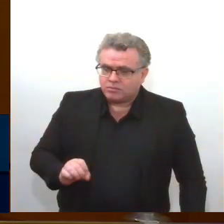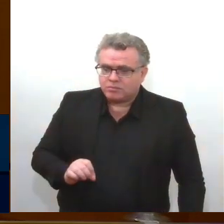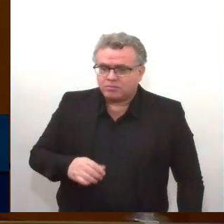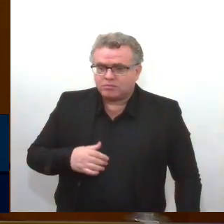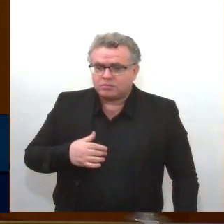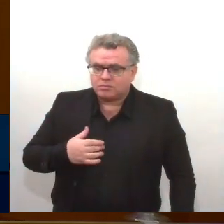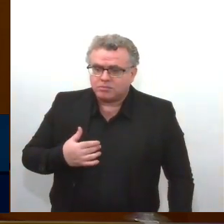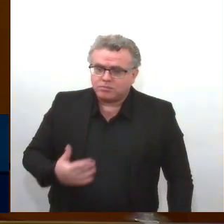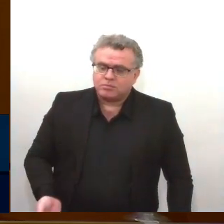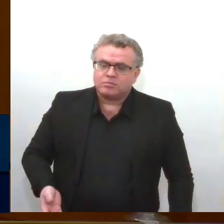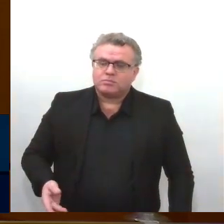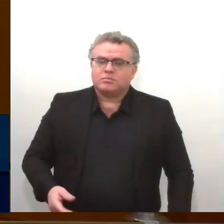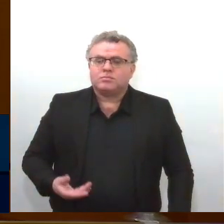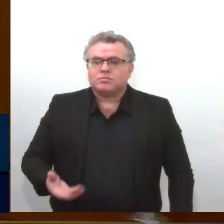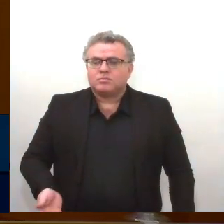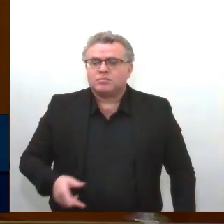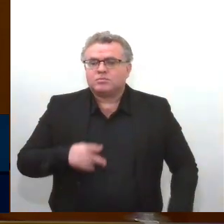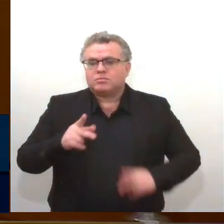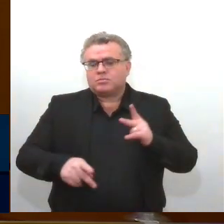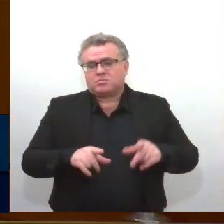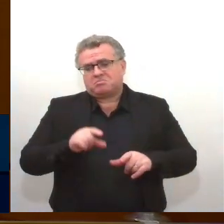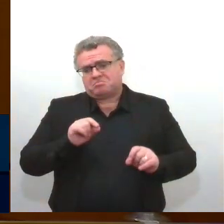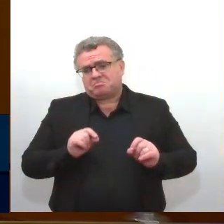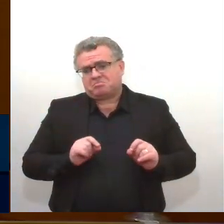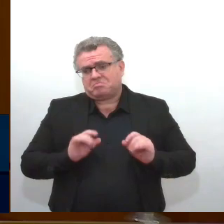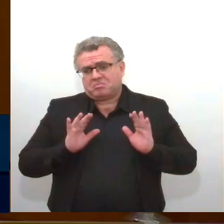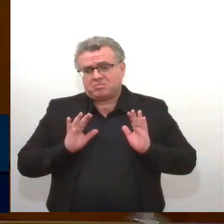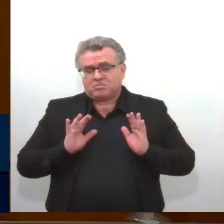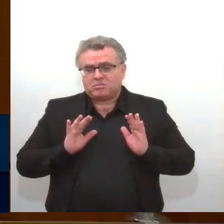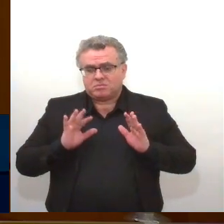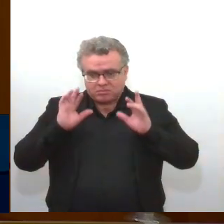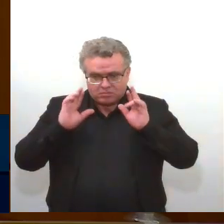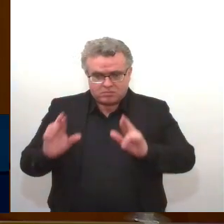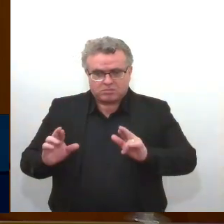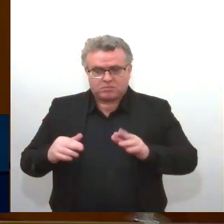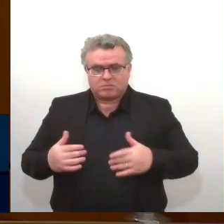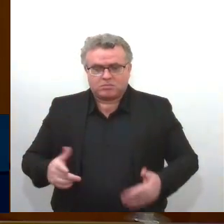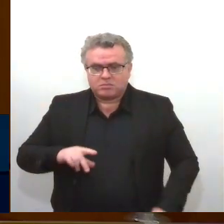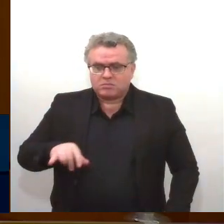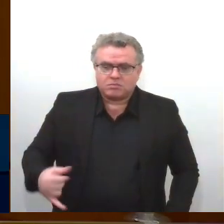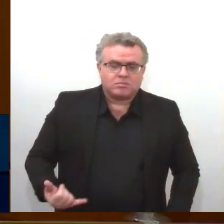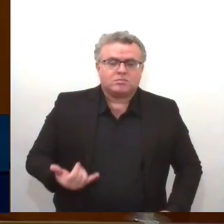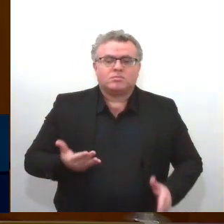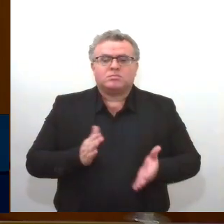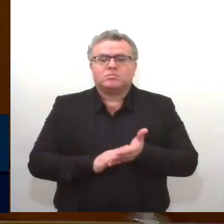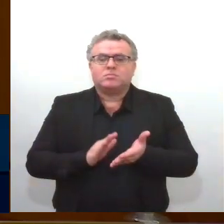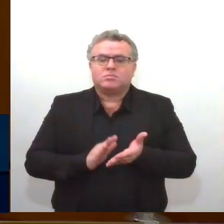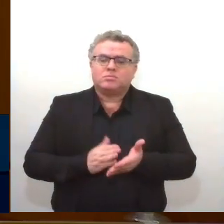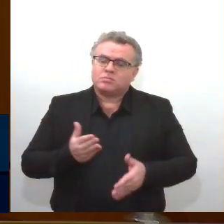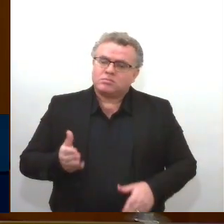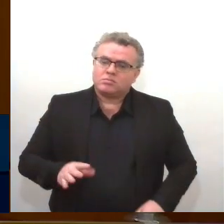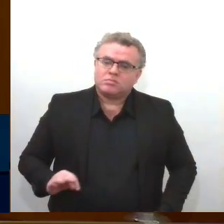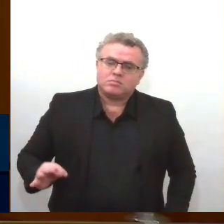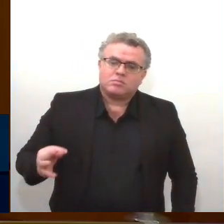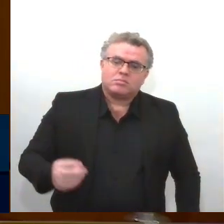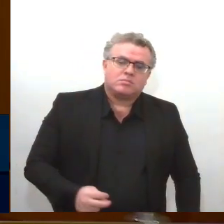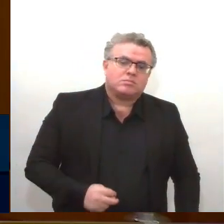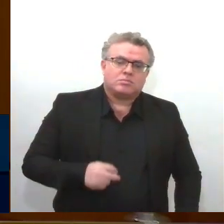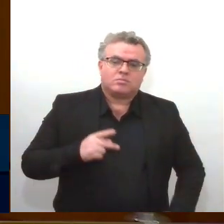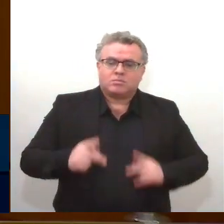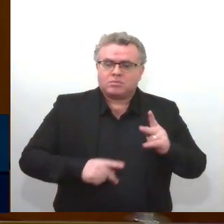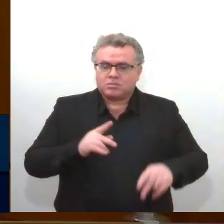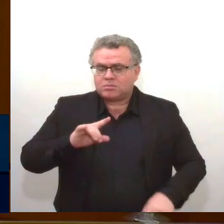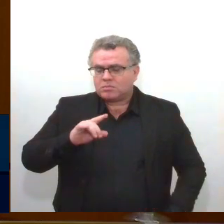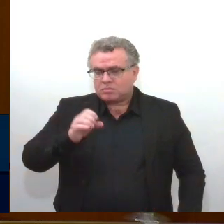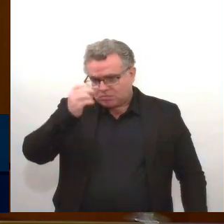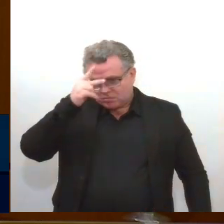sua opção e a gente lógico respeita também aproveito para parabenizar todos os prefeitos que foram eleitos todas as prefeitas que